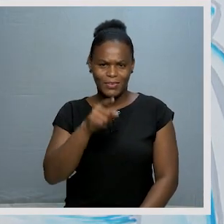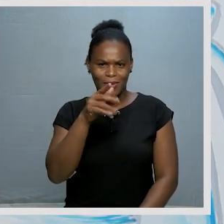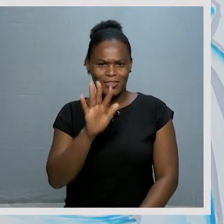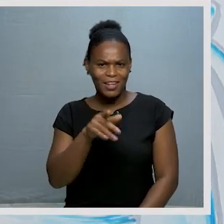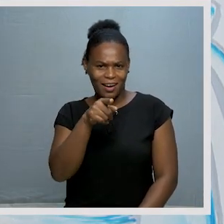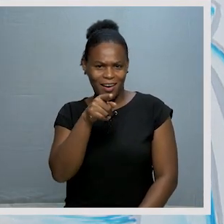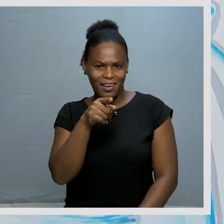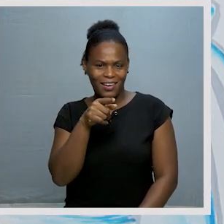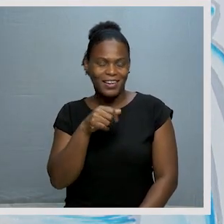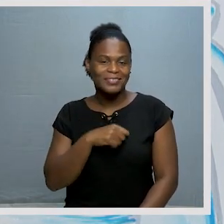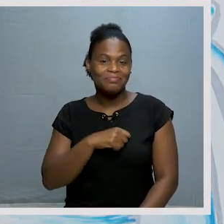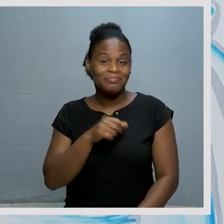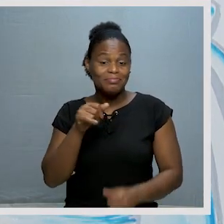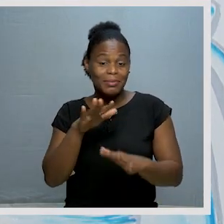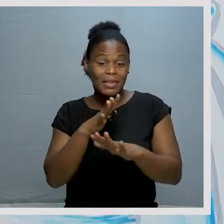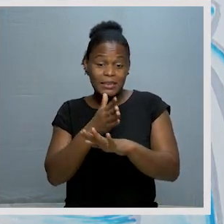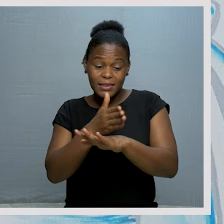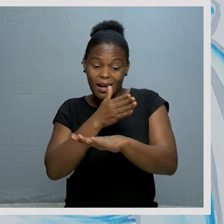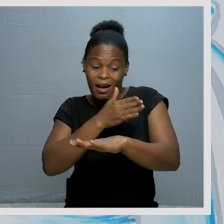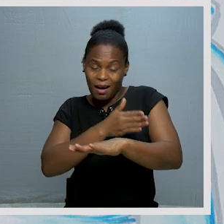Estão aí? Mas antes